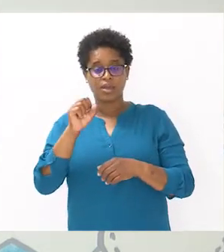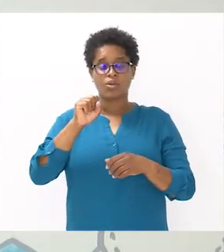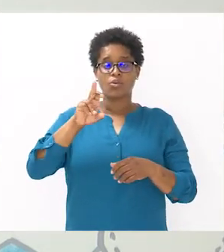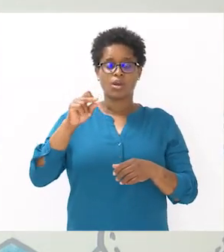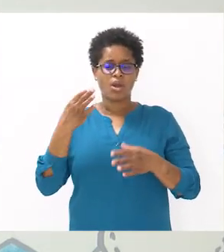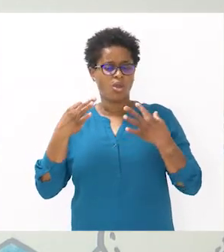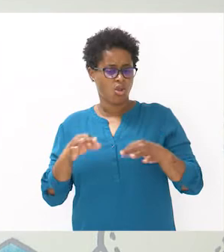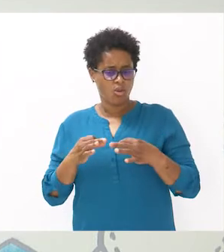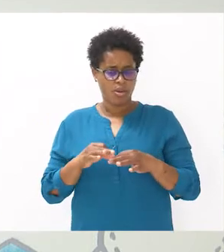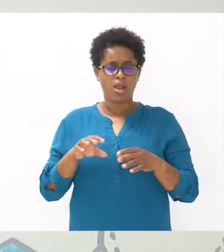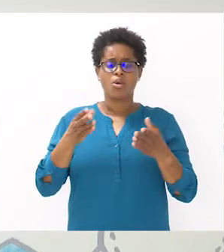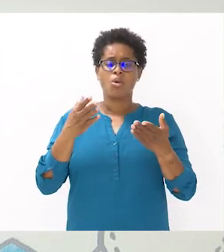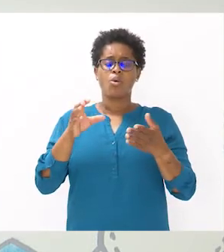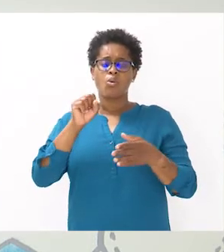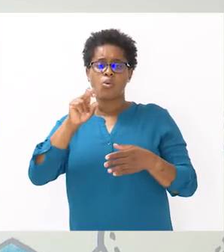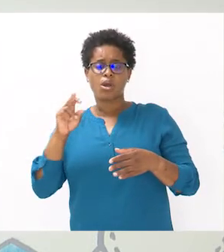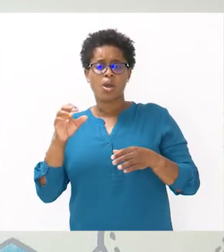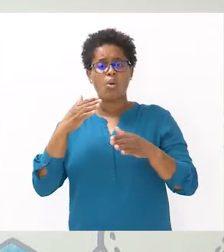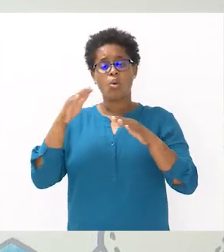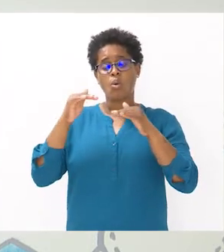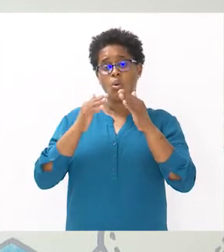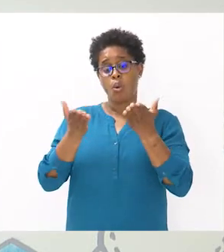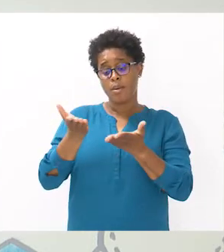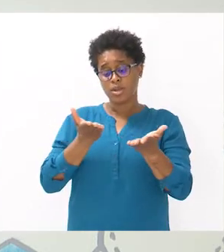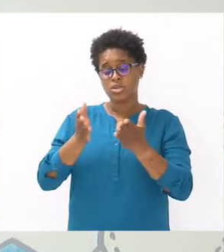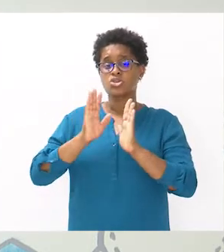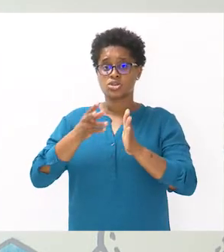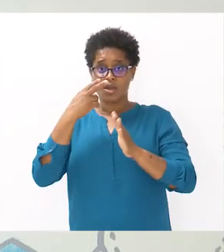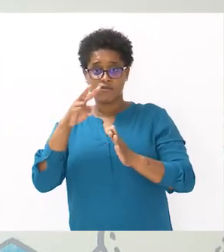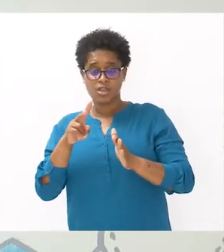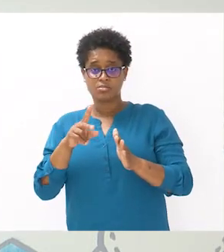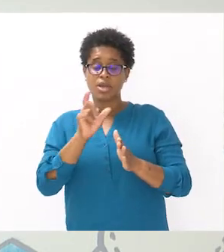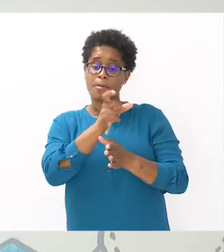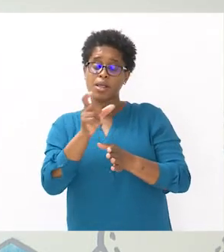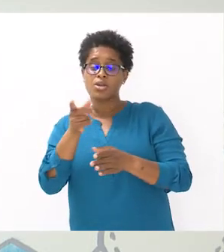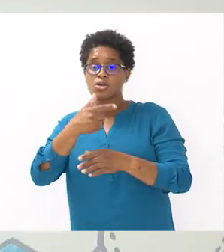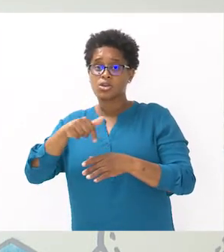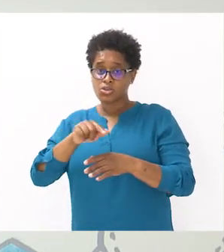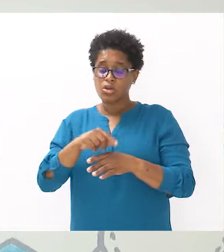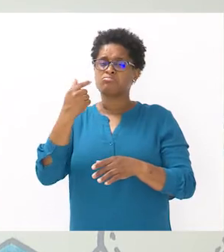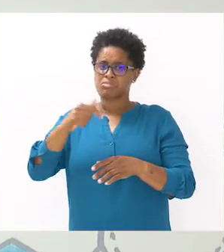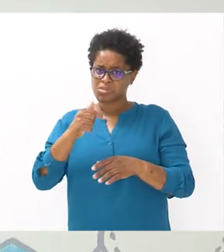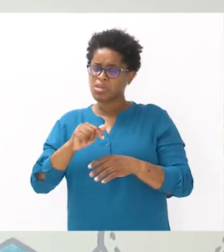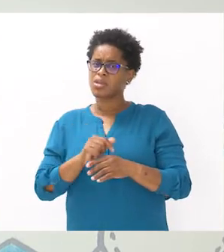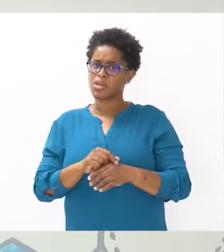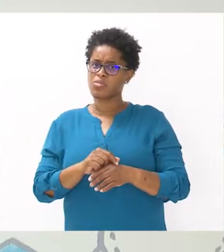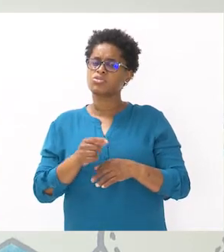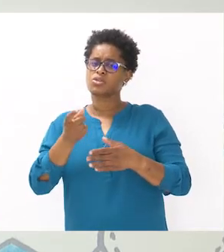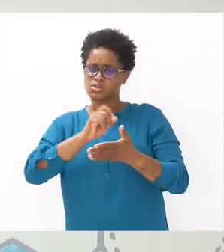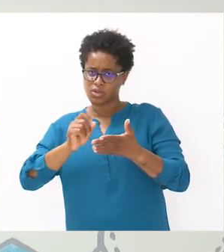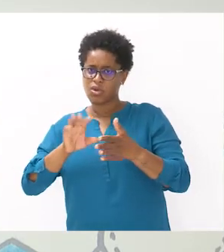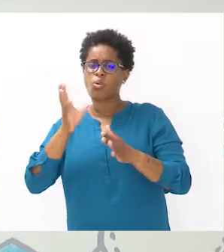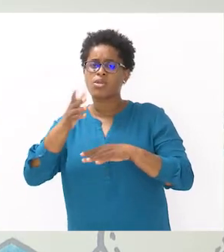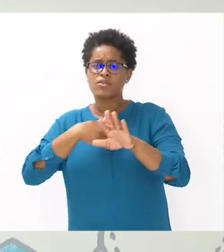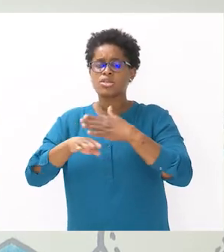normal e o grau comparativo e já vimos as expressões que nós devemos utilizar quando fazemos